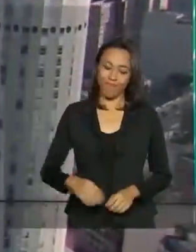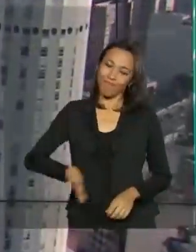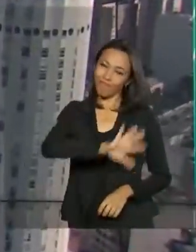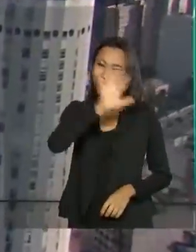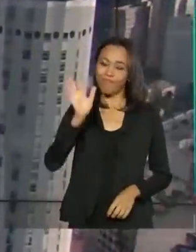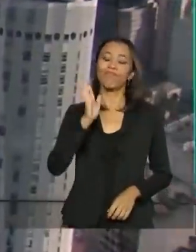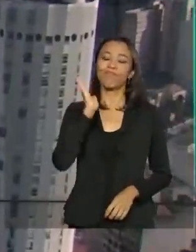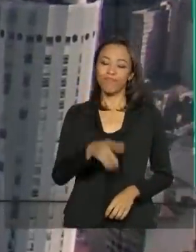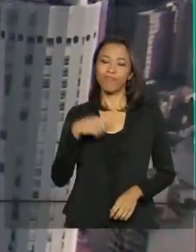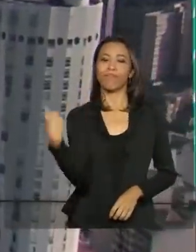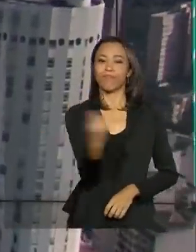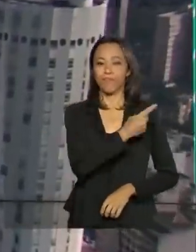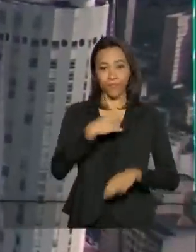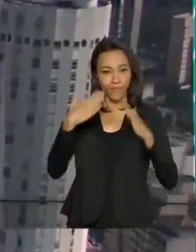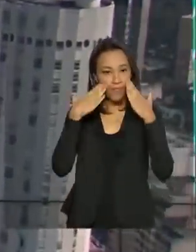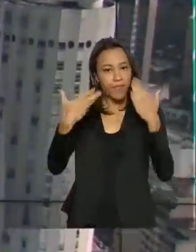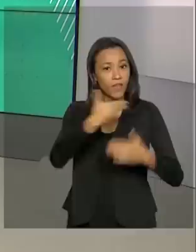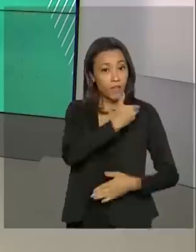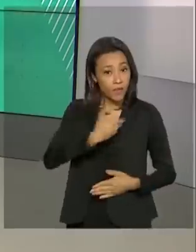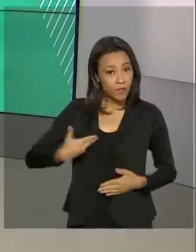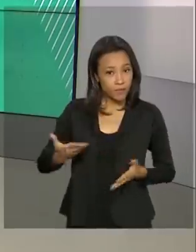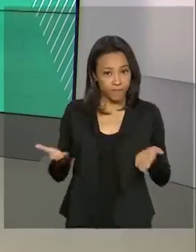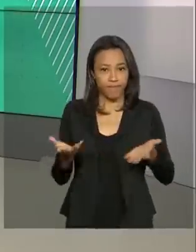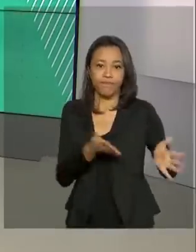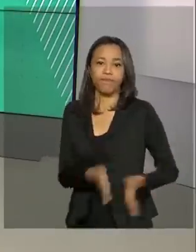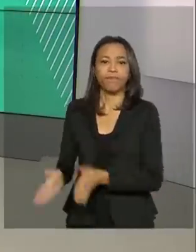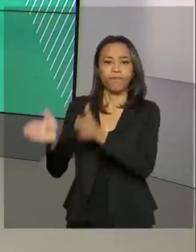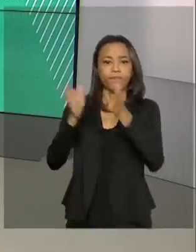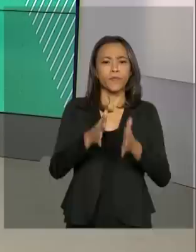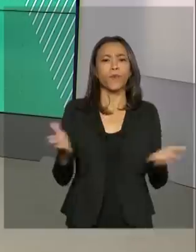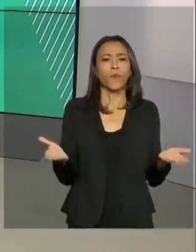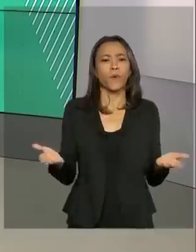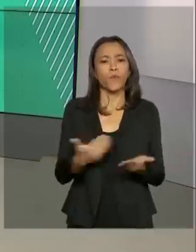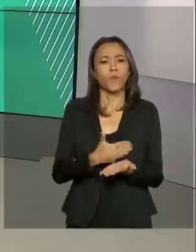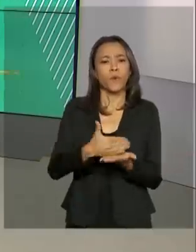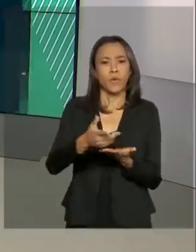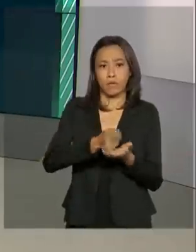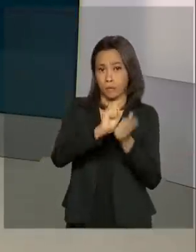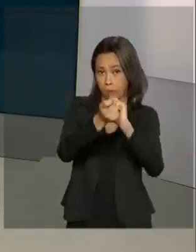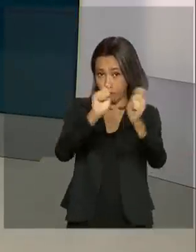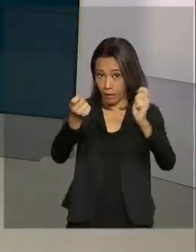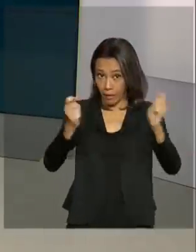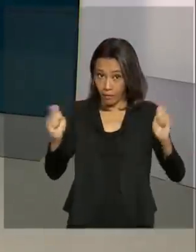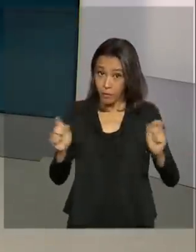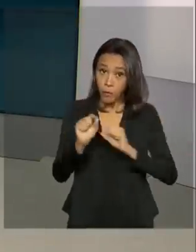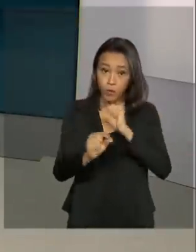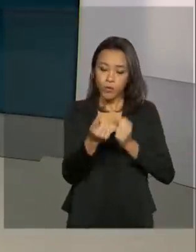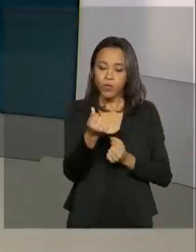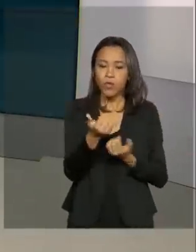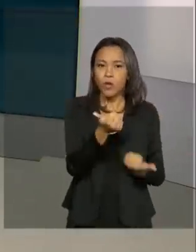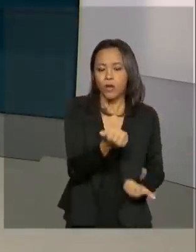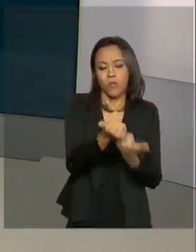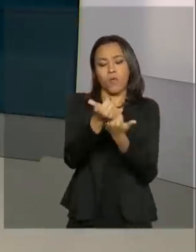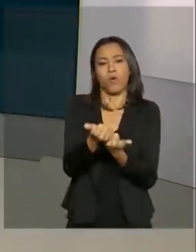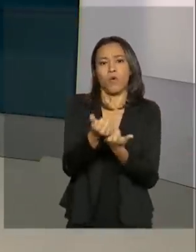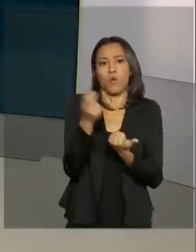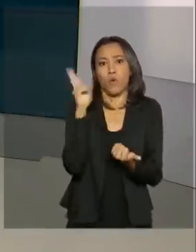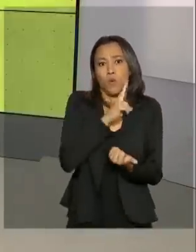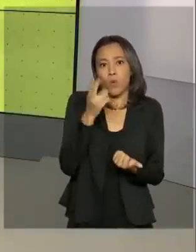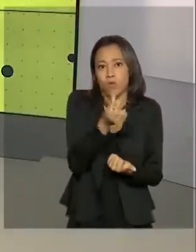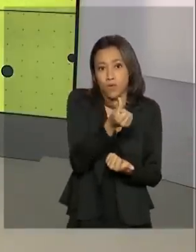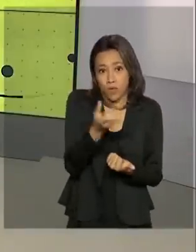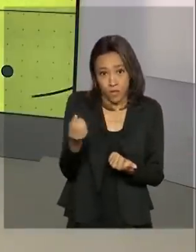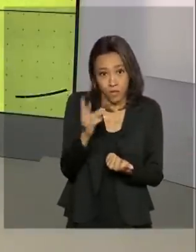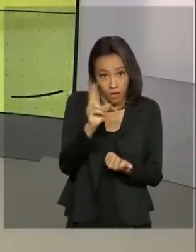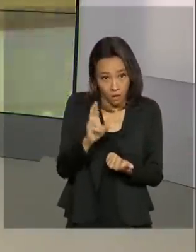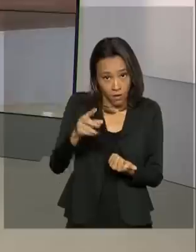Olá, já estamos no ar com o Governo Agora. Começa hoje o pagamento do auxílio emergencial de R$ 600 aos trabalhadores.